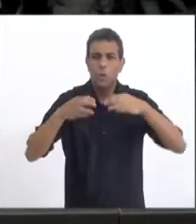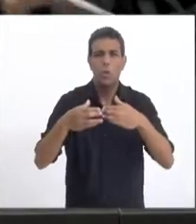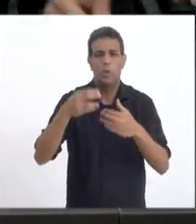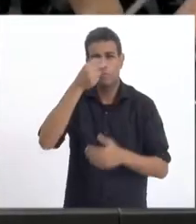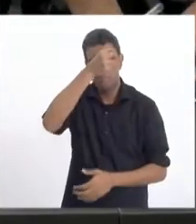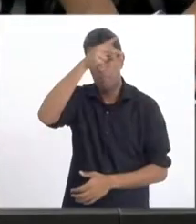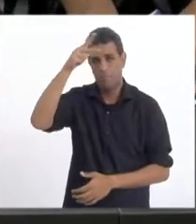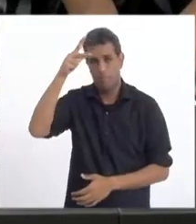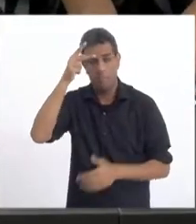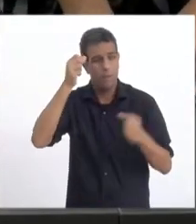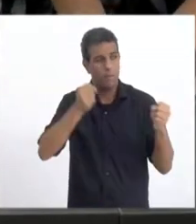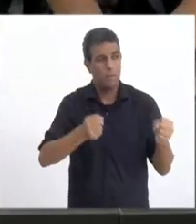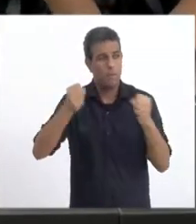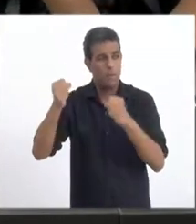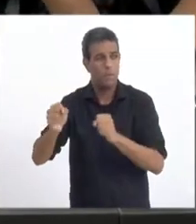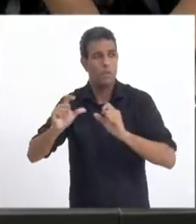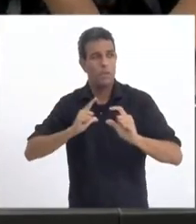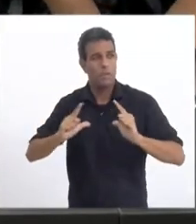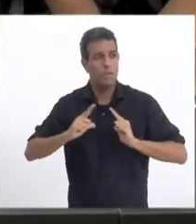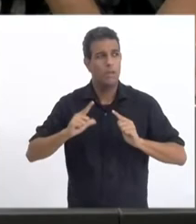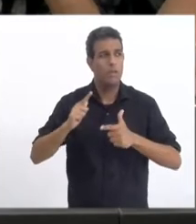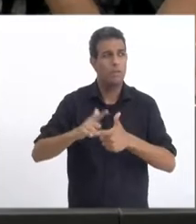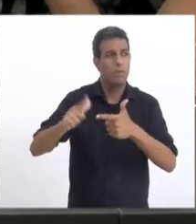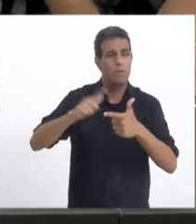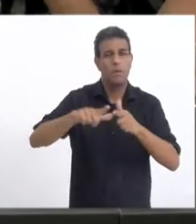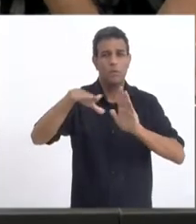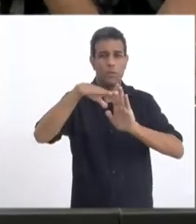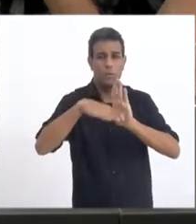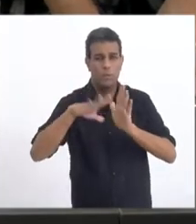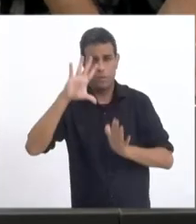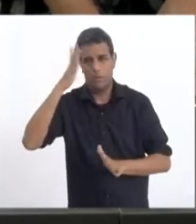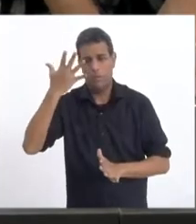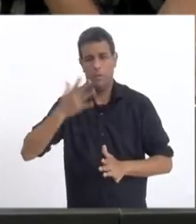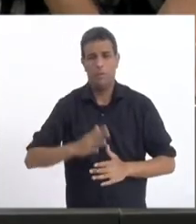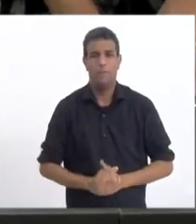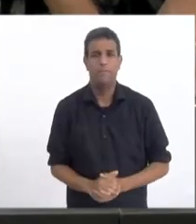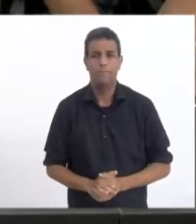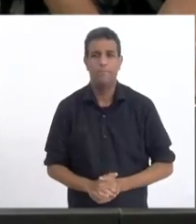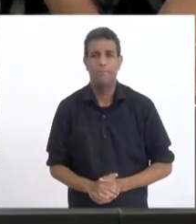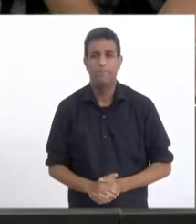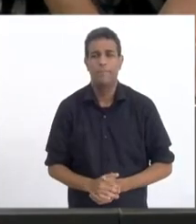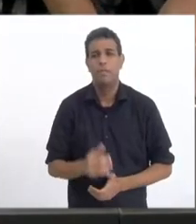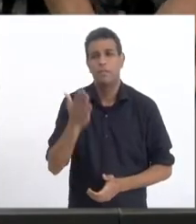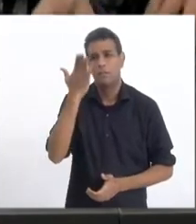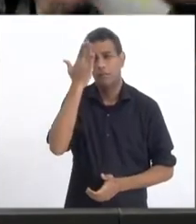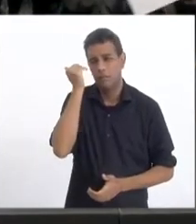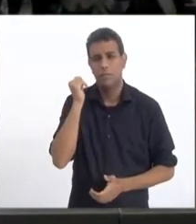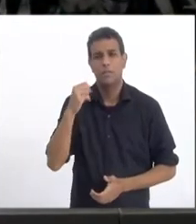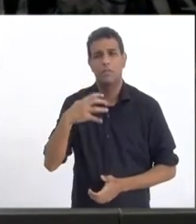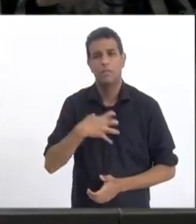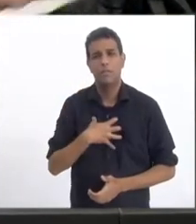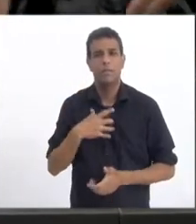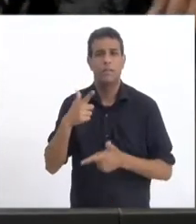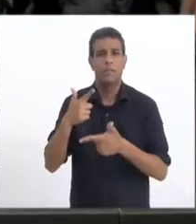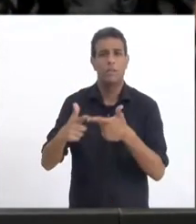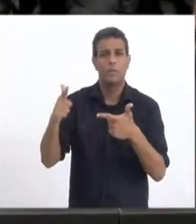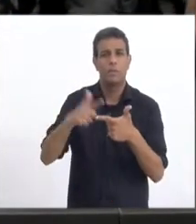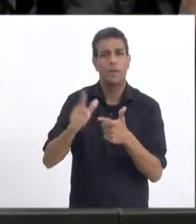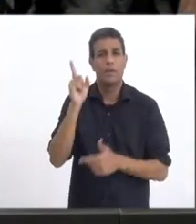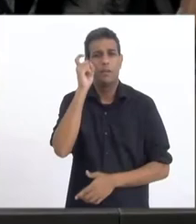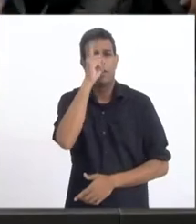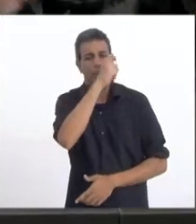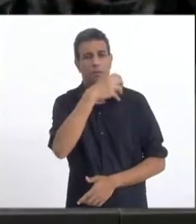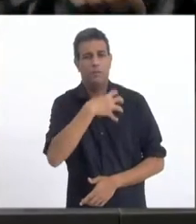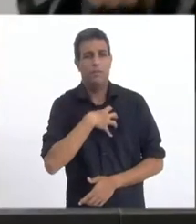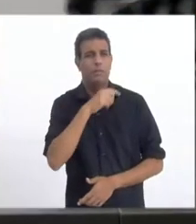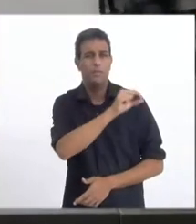possamos potencializar os programas, os trabalhos, os projetos que lá estão. Sei da dificuldade que